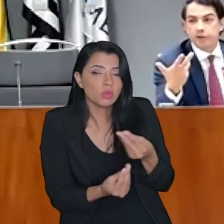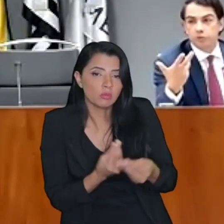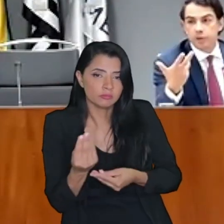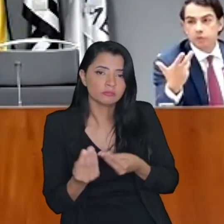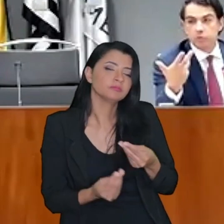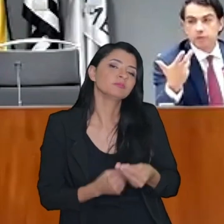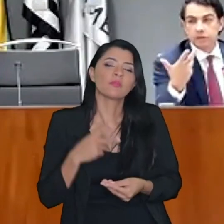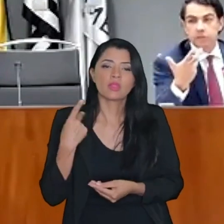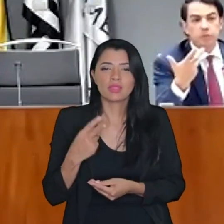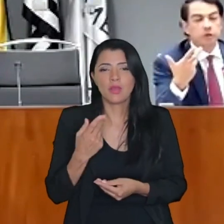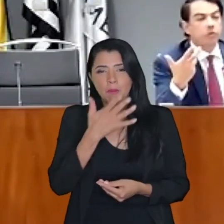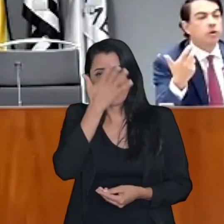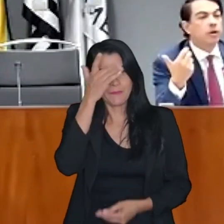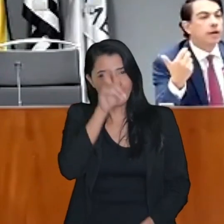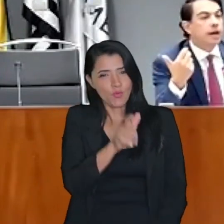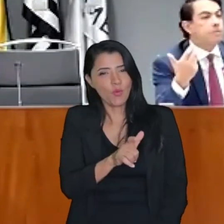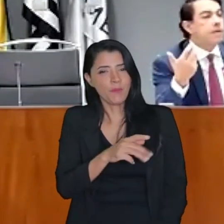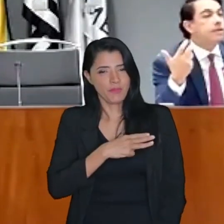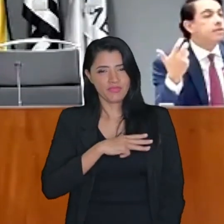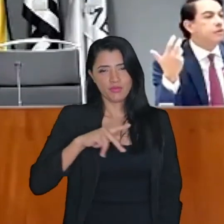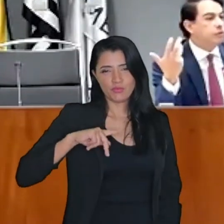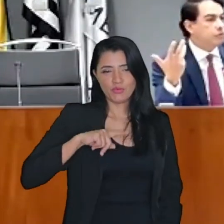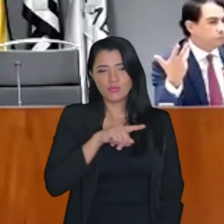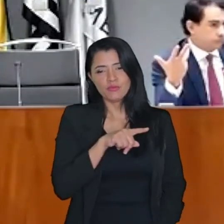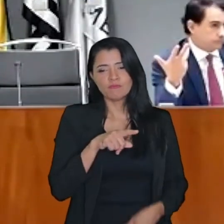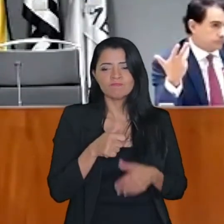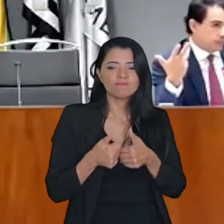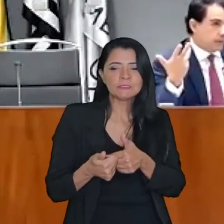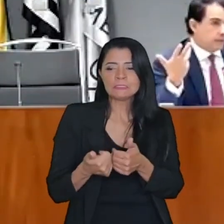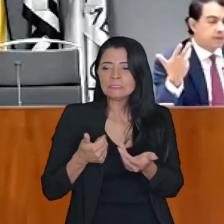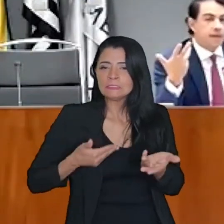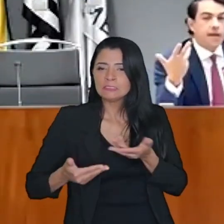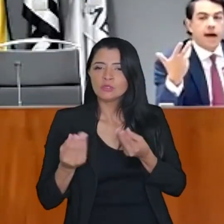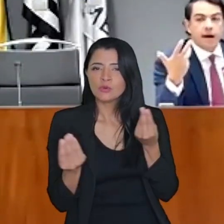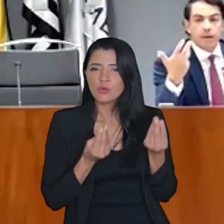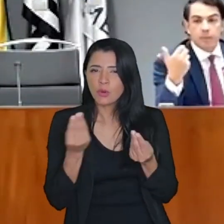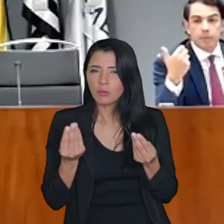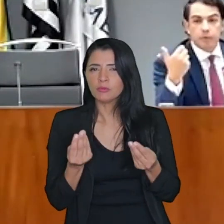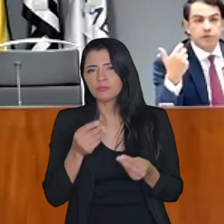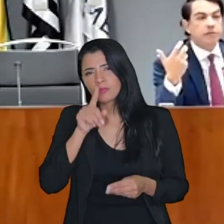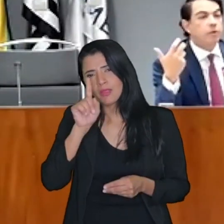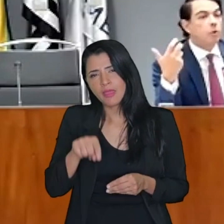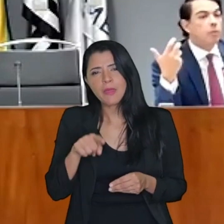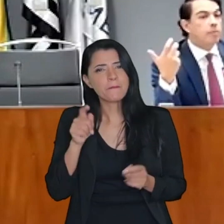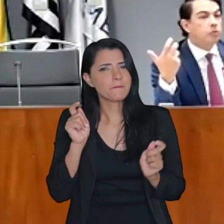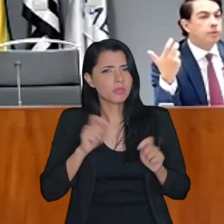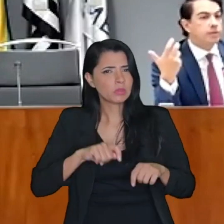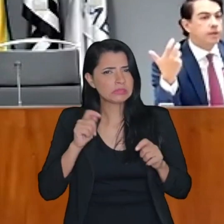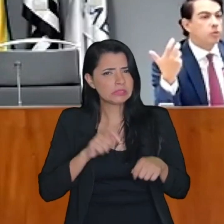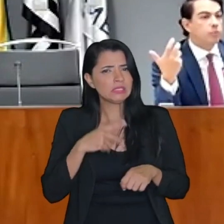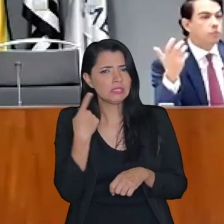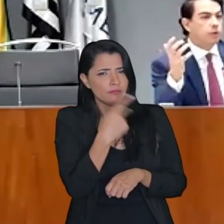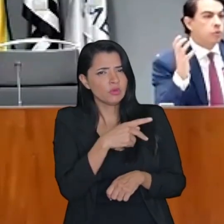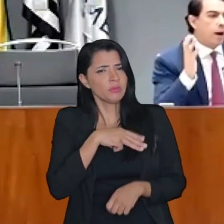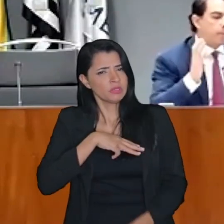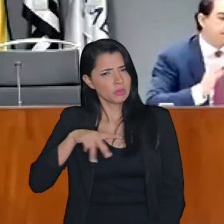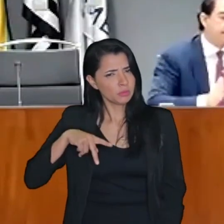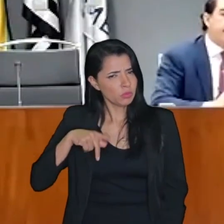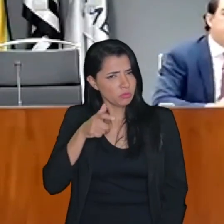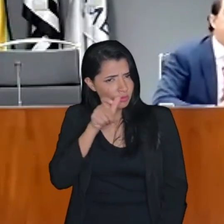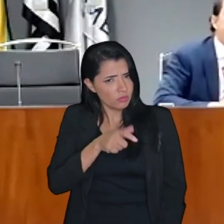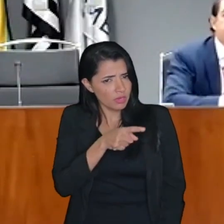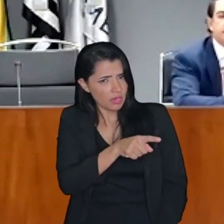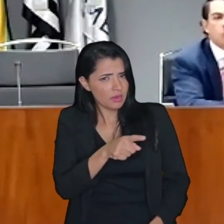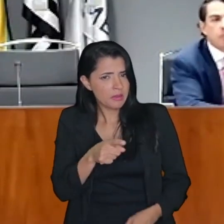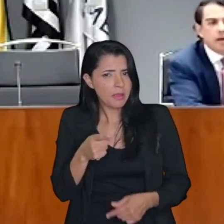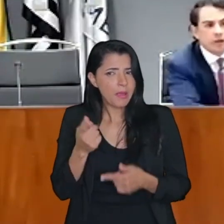por parte do membro do Ministério Público caminha em que sentido? Seria possível ao membro do Ministério Público